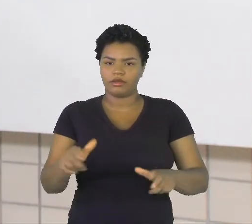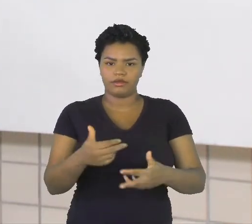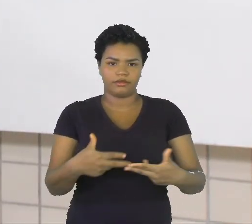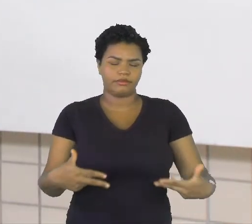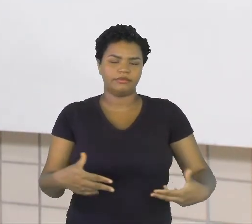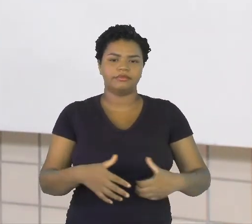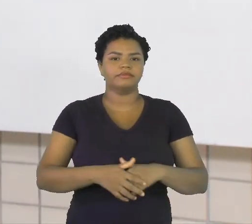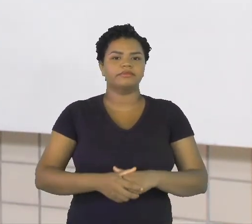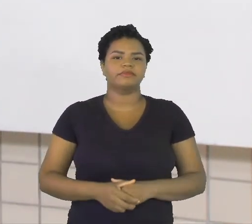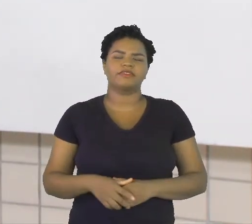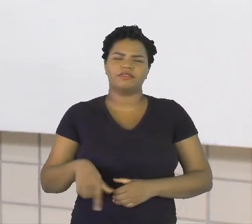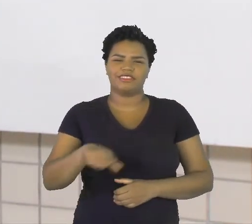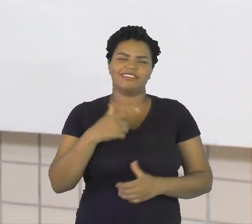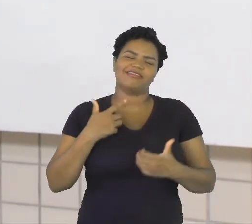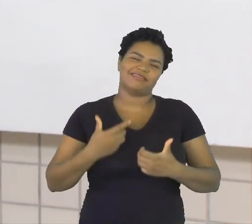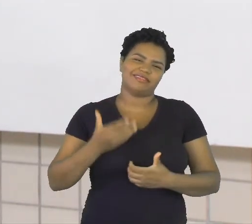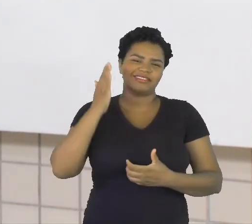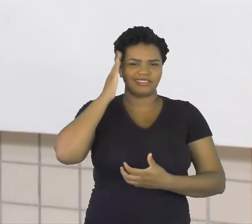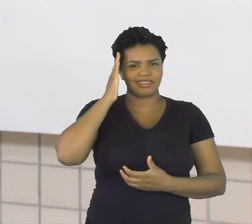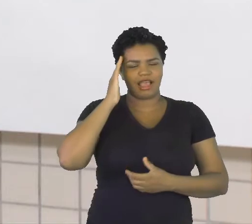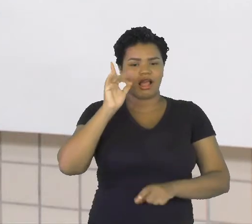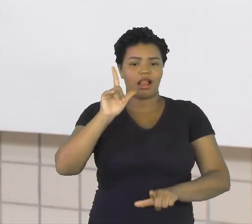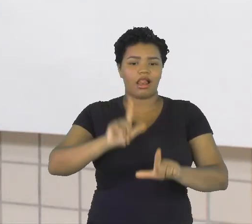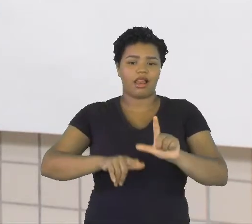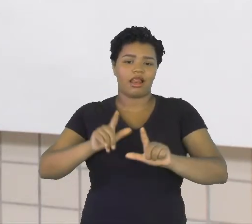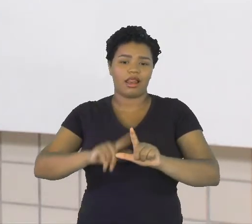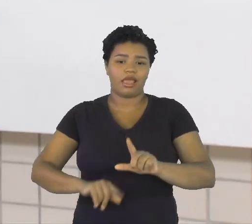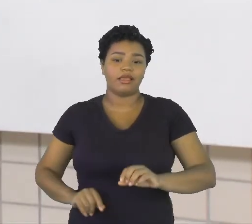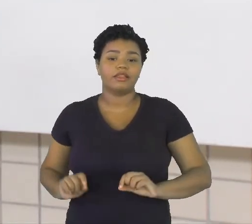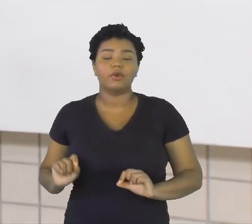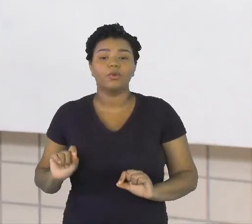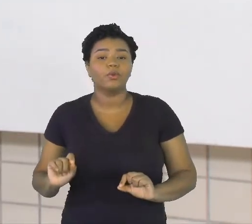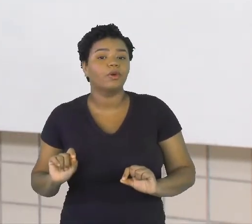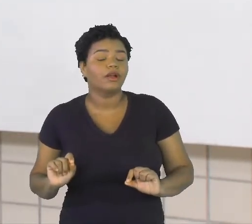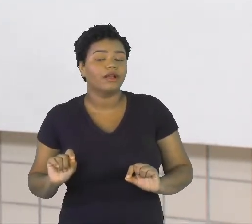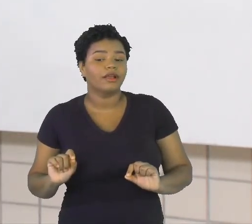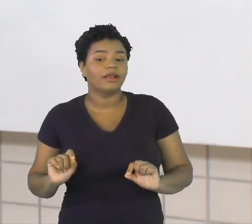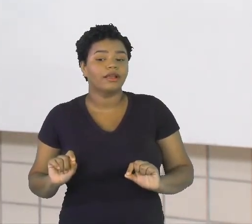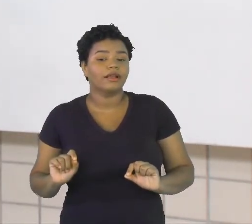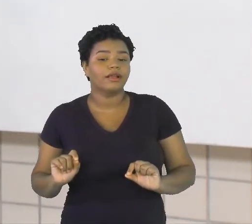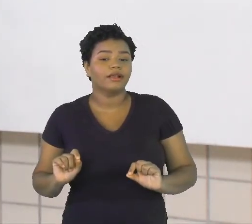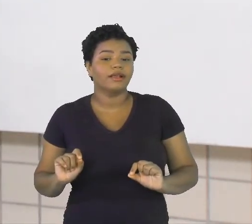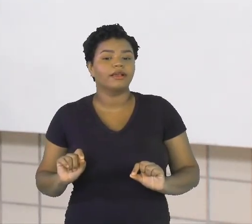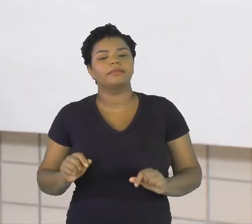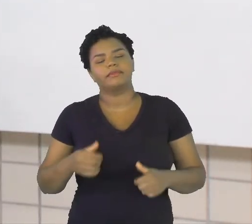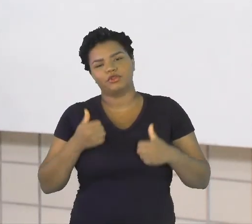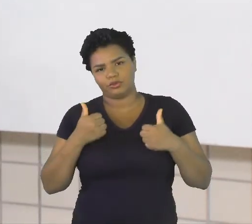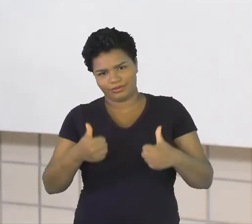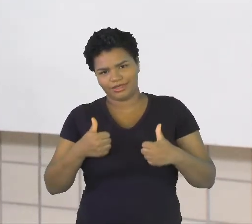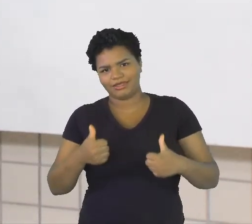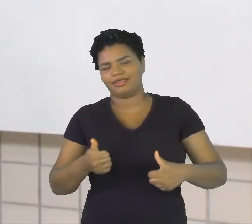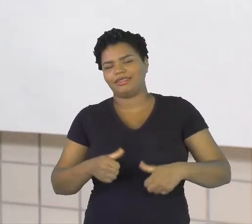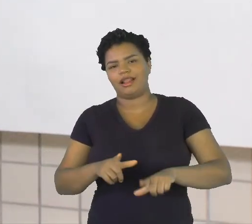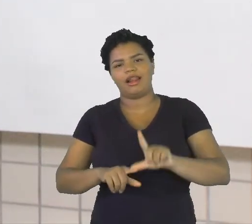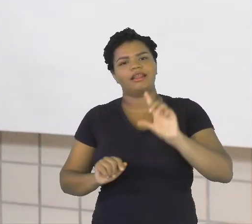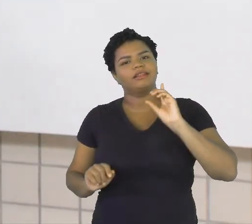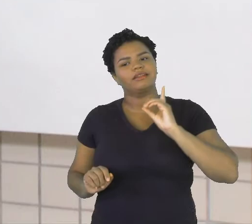de saber. É a alternativa qual? Muito bem, alternativa